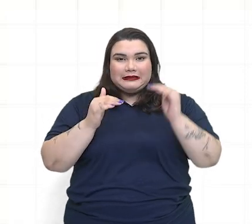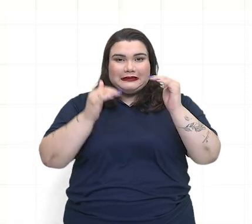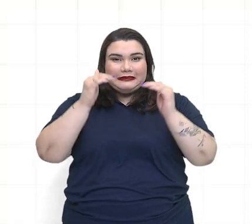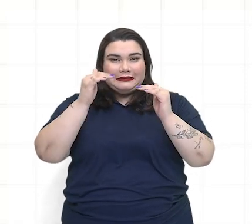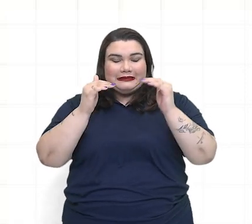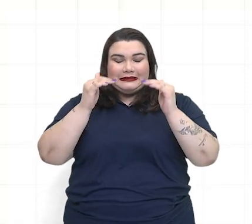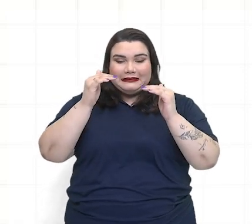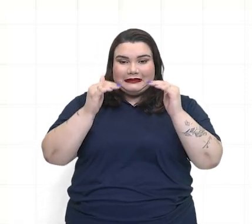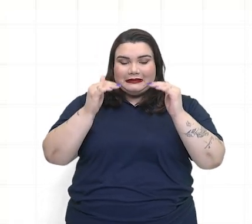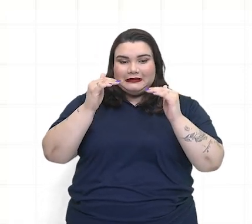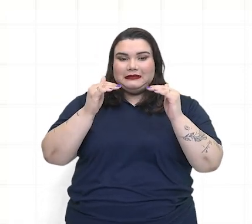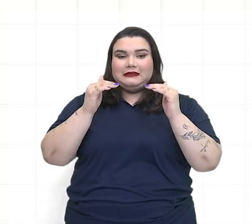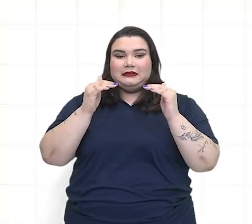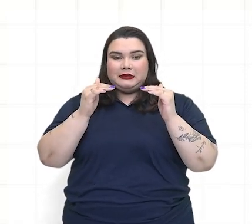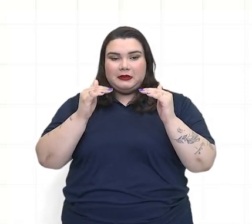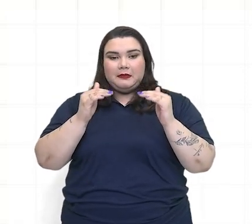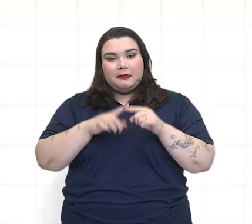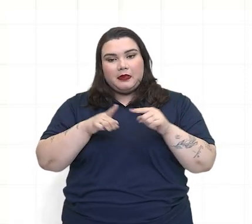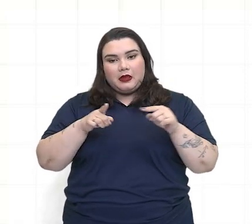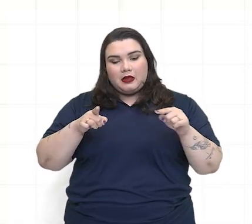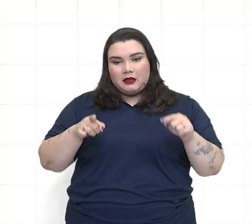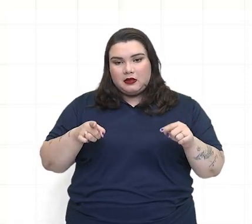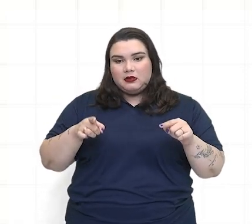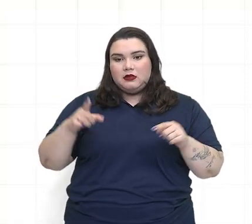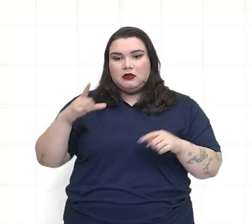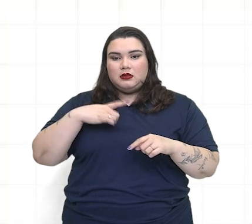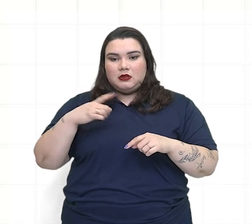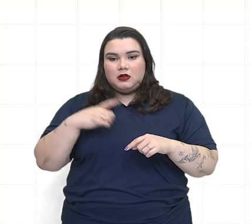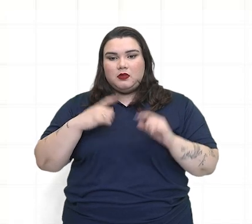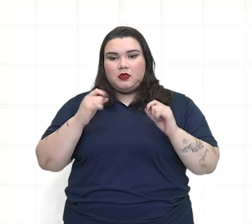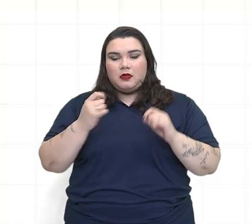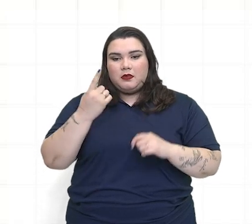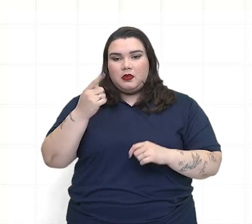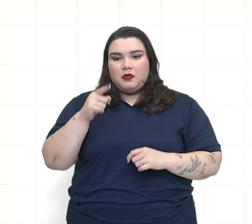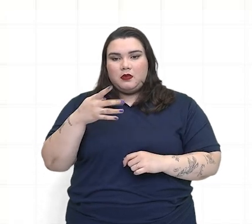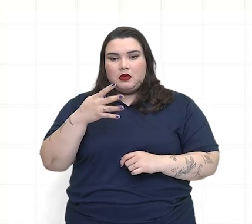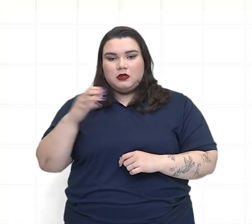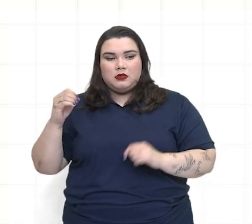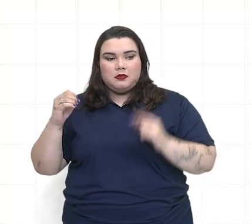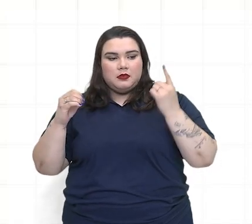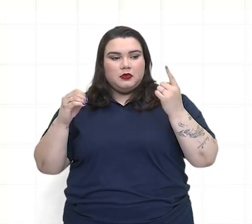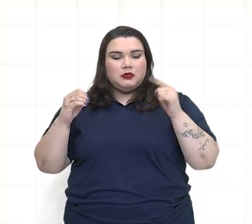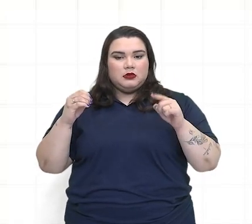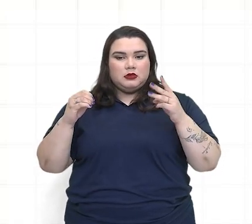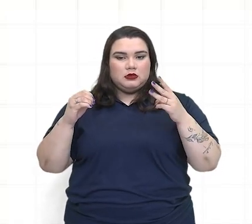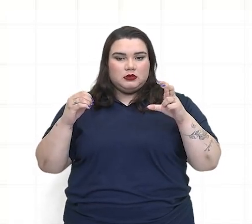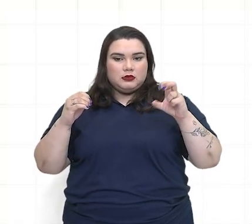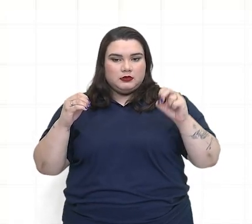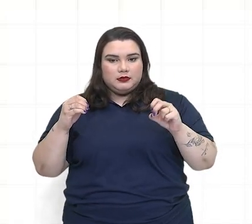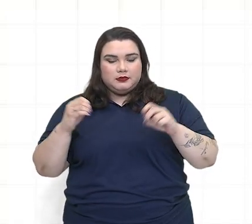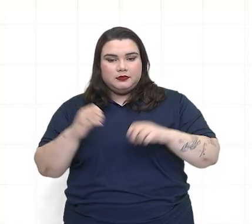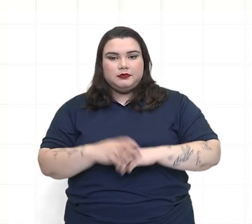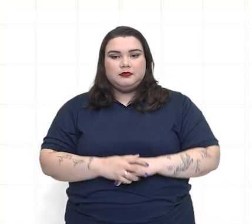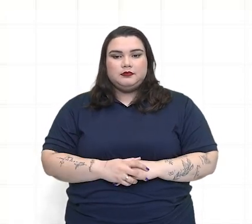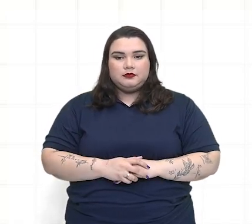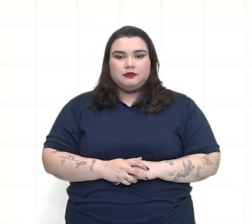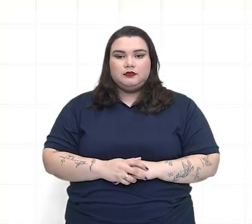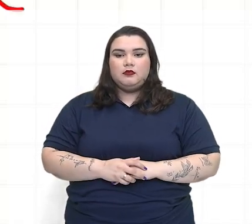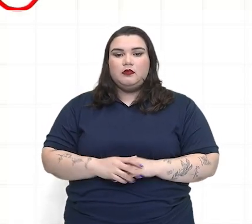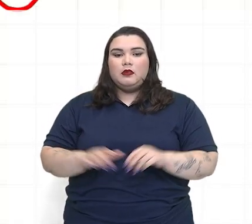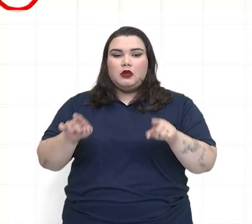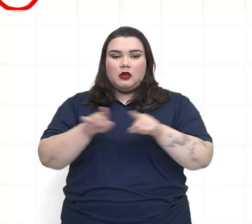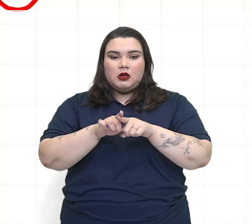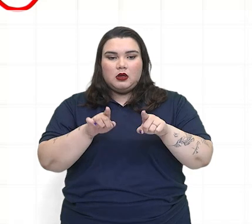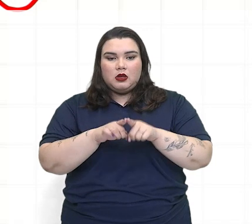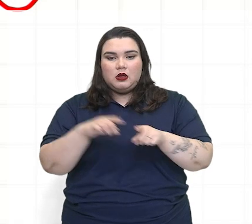né? Receita e despesa, mas nós tivemos o quê? 1.400 com 1.350. Aqui também, ó, nós